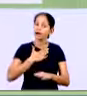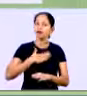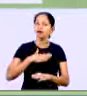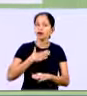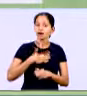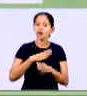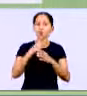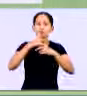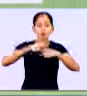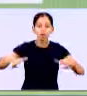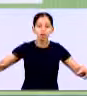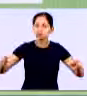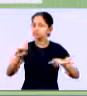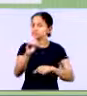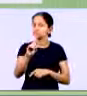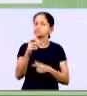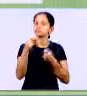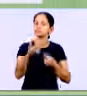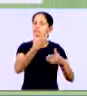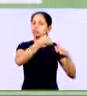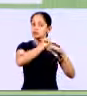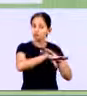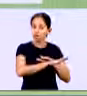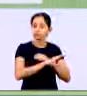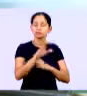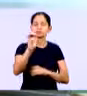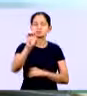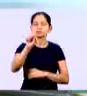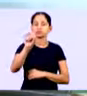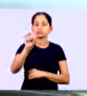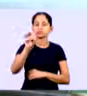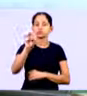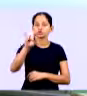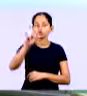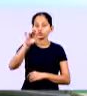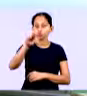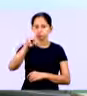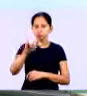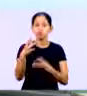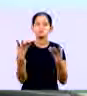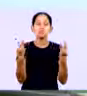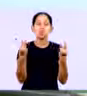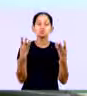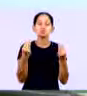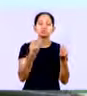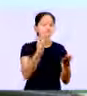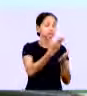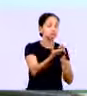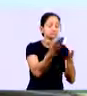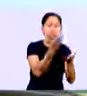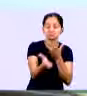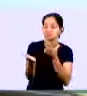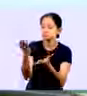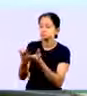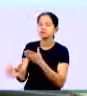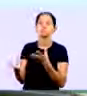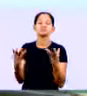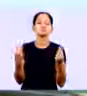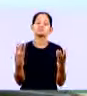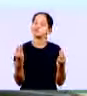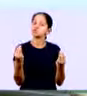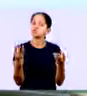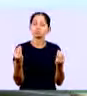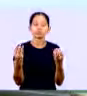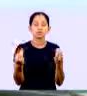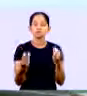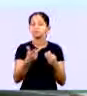para poder fazer a produção. Tá? É importante que você se atente para isso, porque muitas organizações perdem cliente quando deixam de ter o produto para vender. Porque